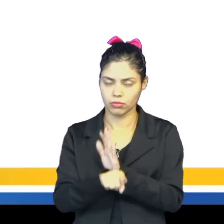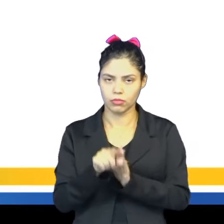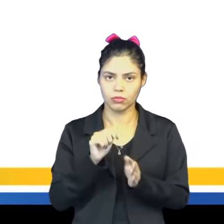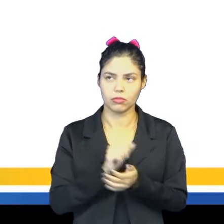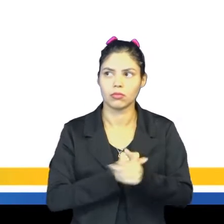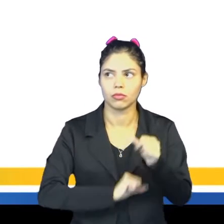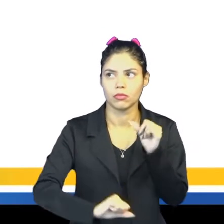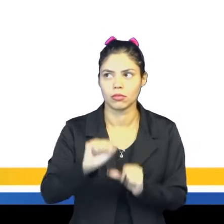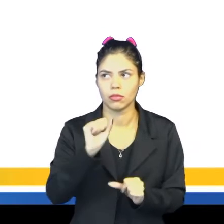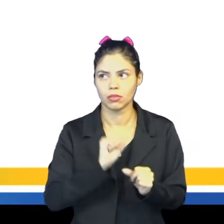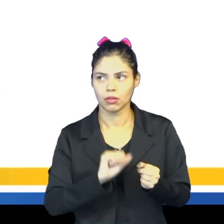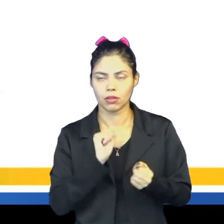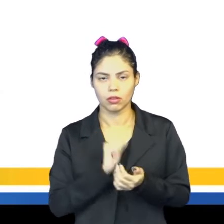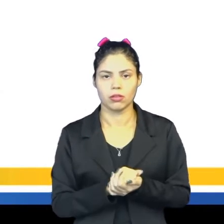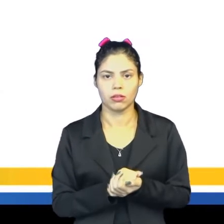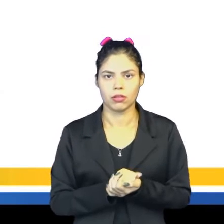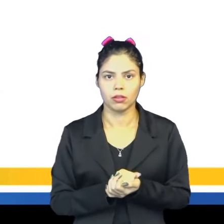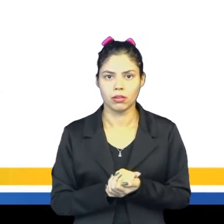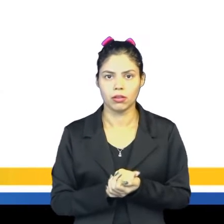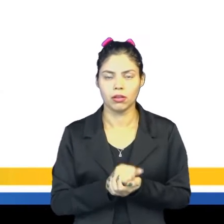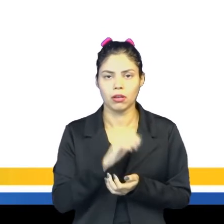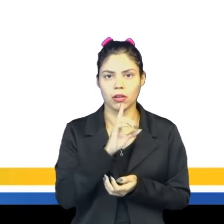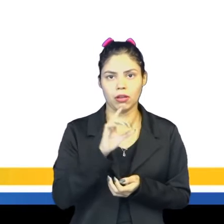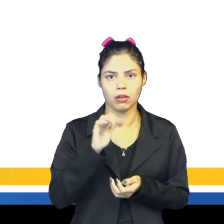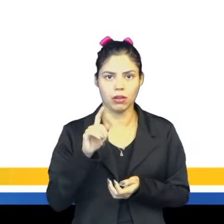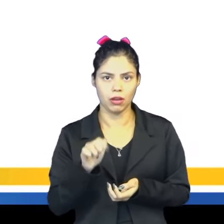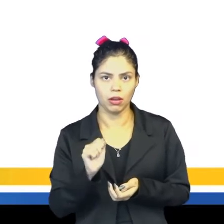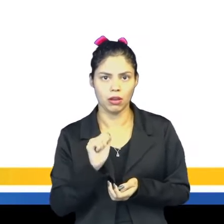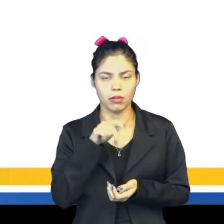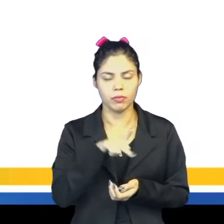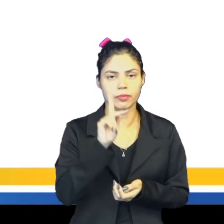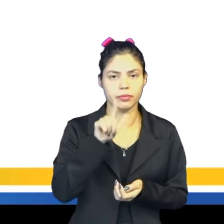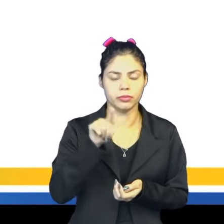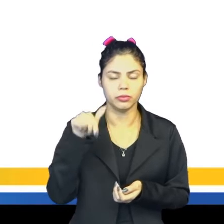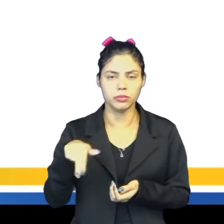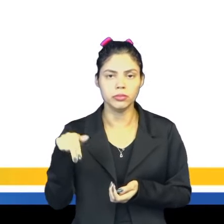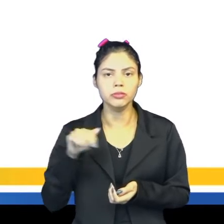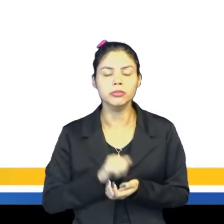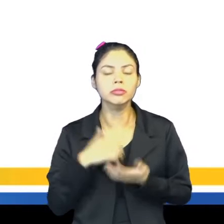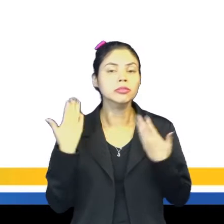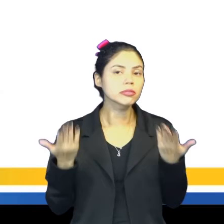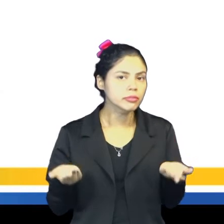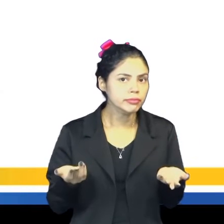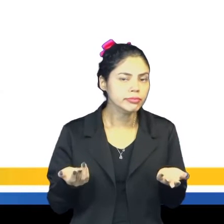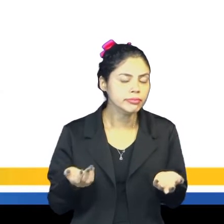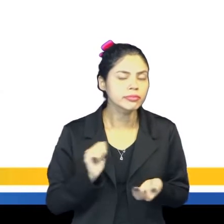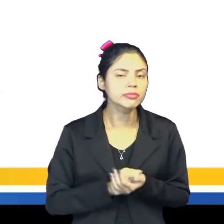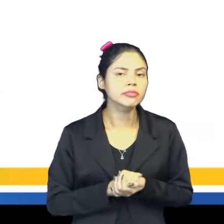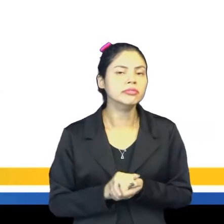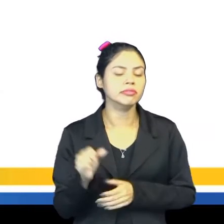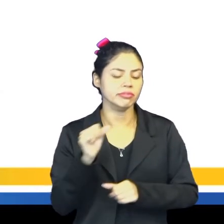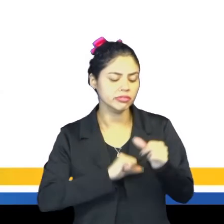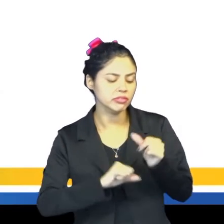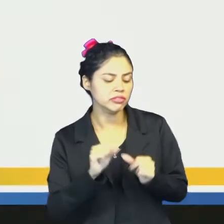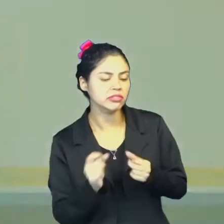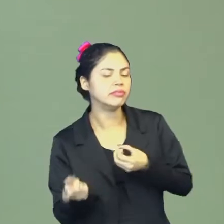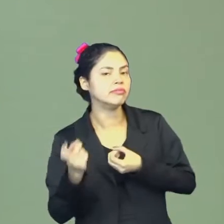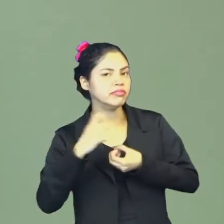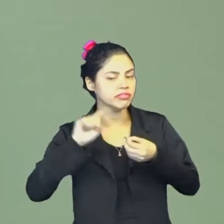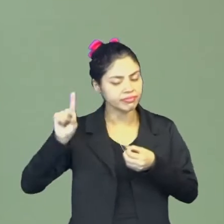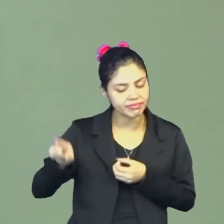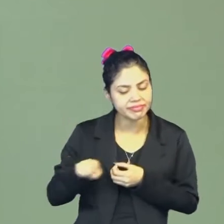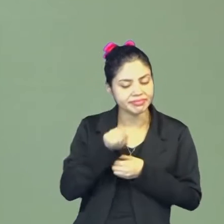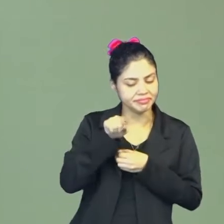pergunta, transforme de delilitro para quililitro. E aí? A transformação é